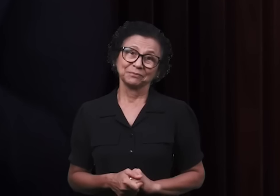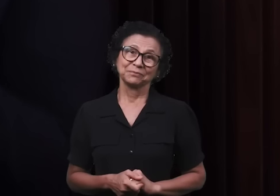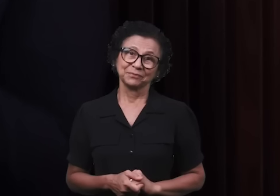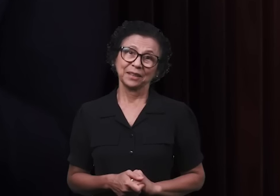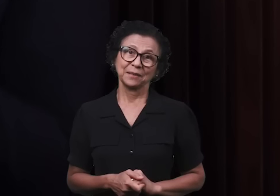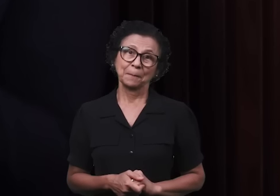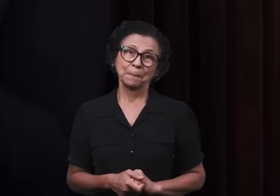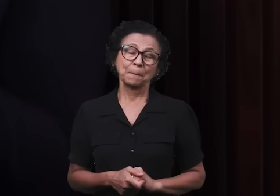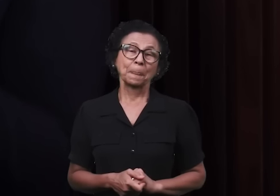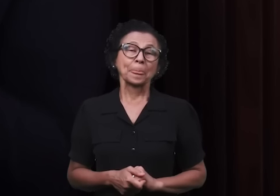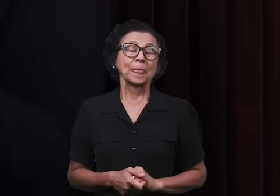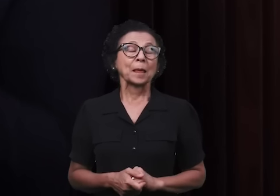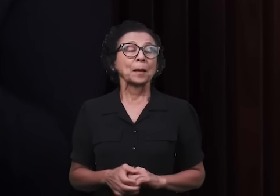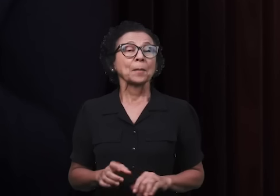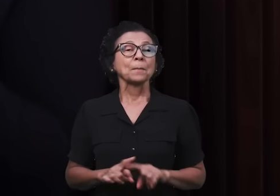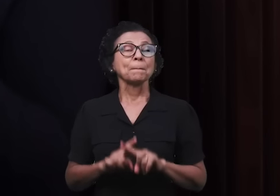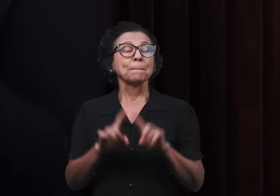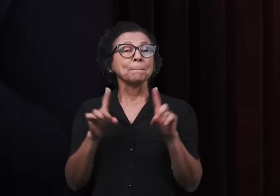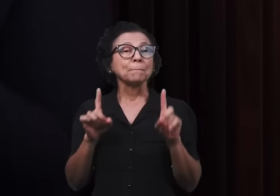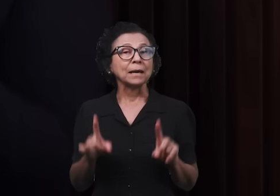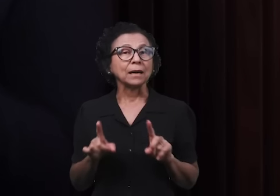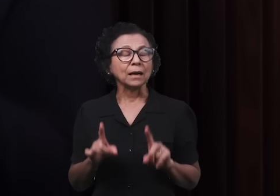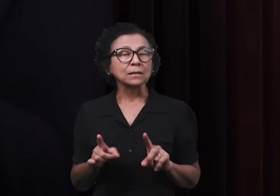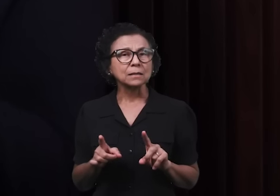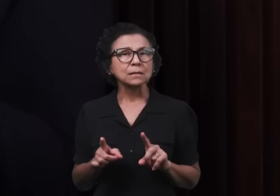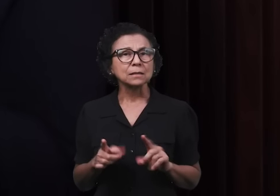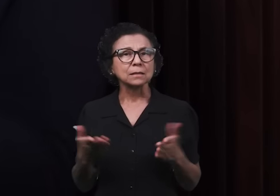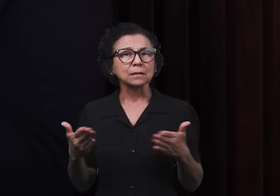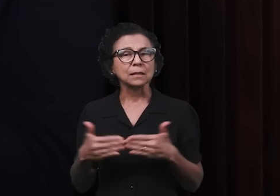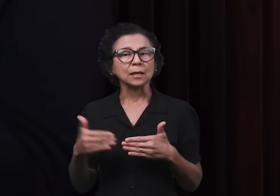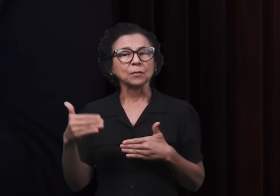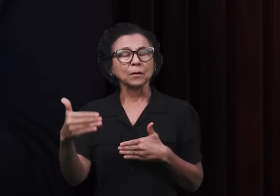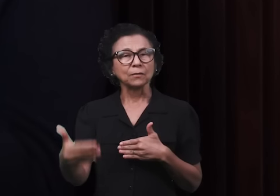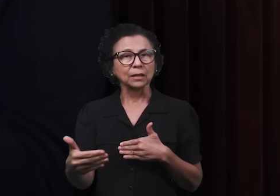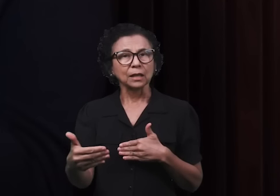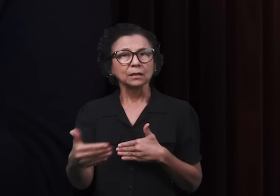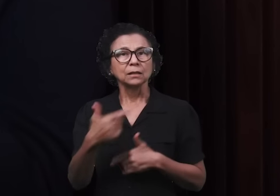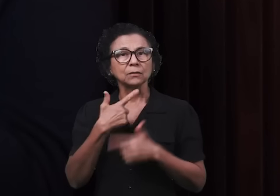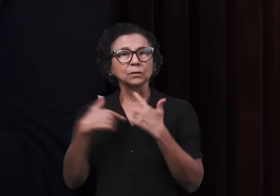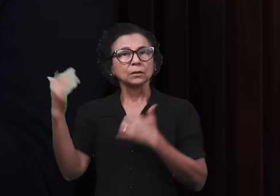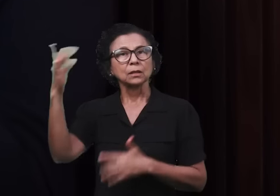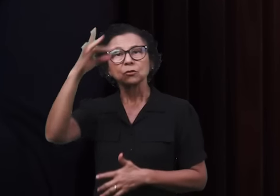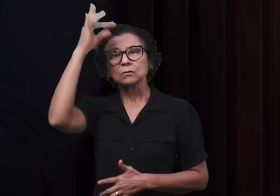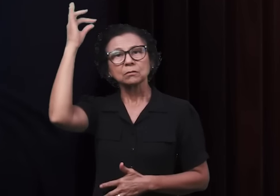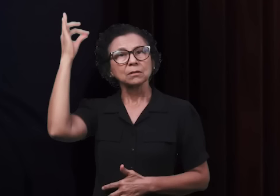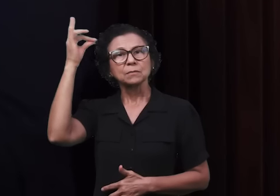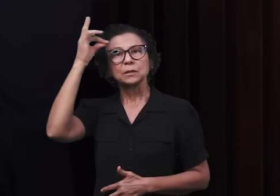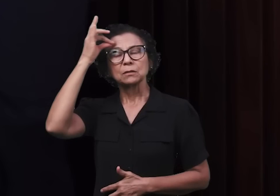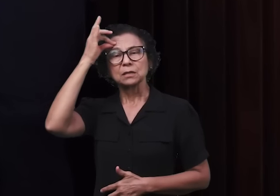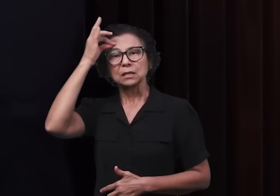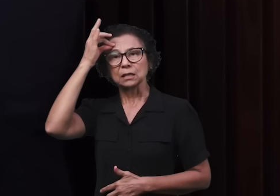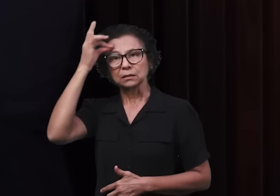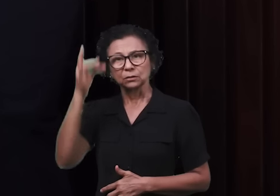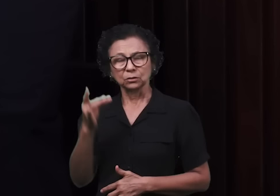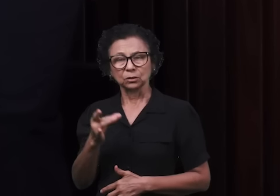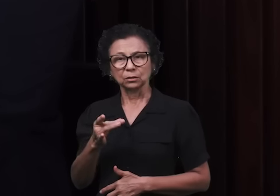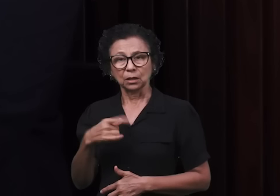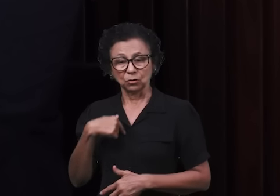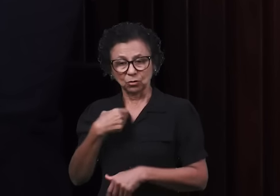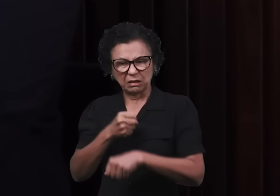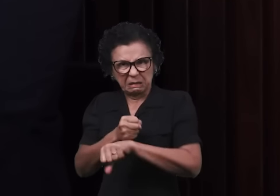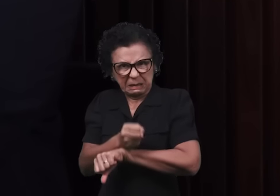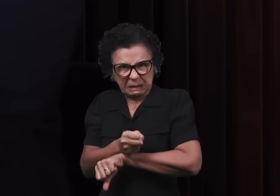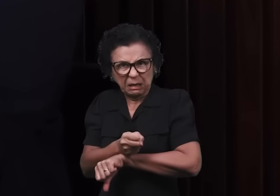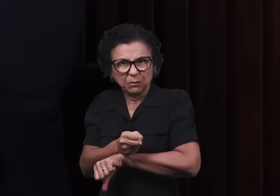coisas, não é isso. Mas aquilo que o Espírito Santo requer de nós em separação, nós vamos fazer não porque nós somos